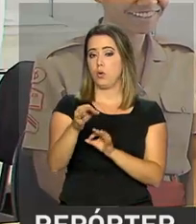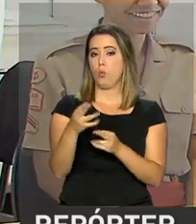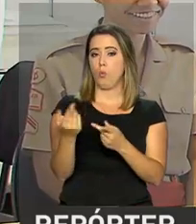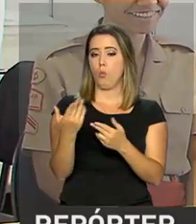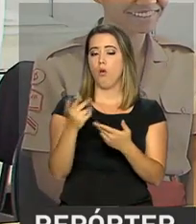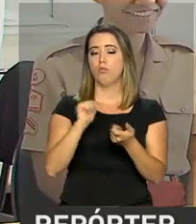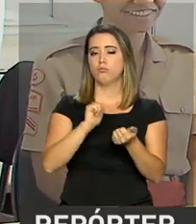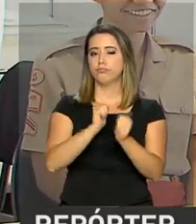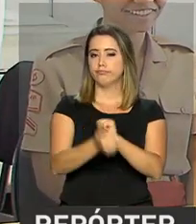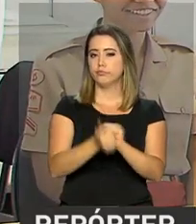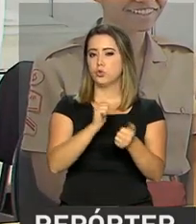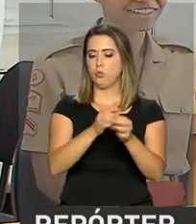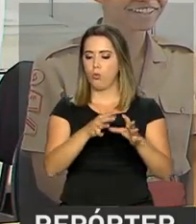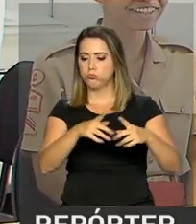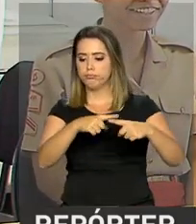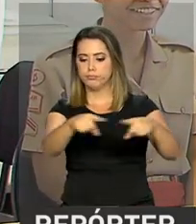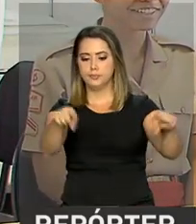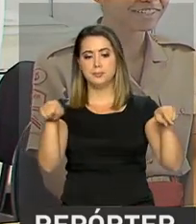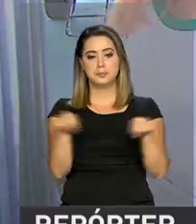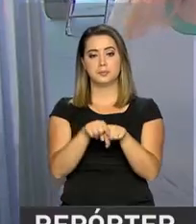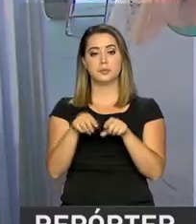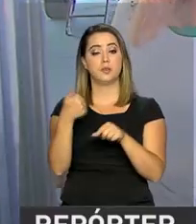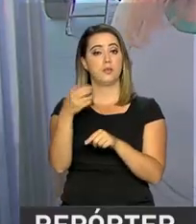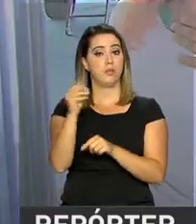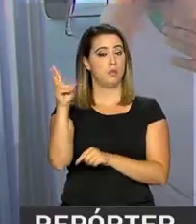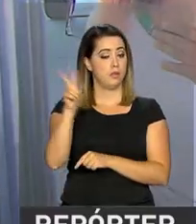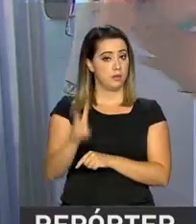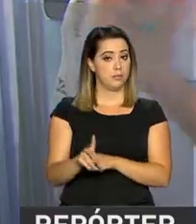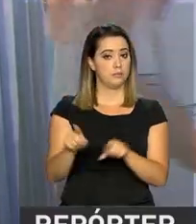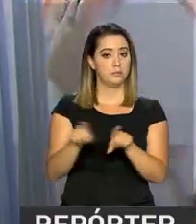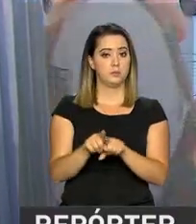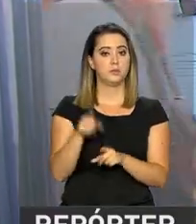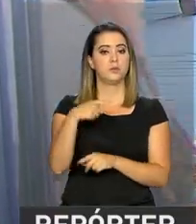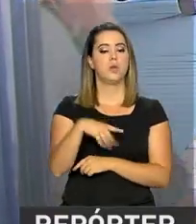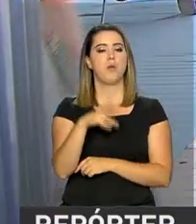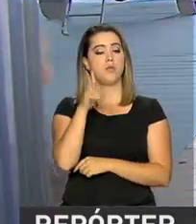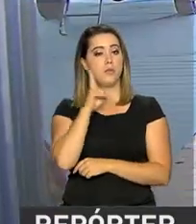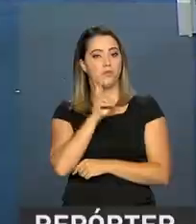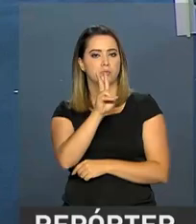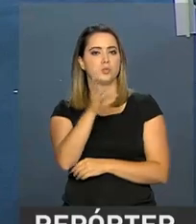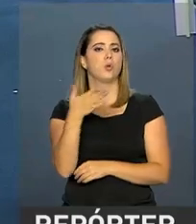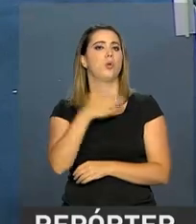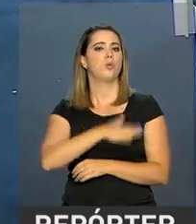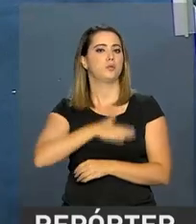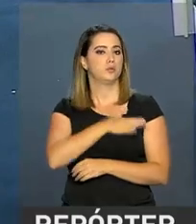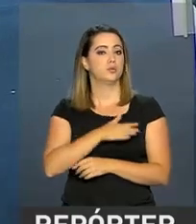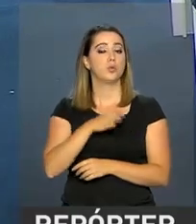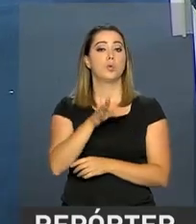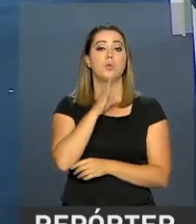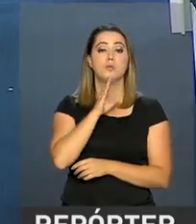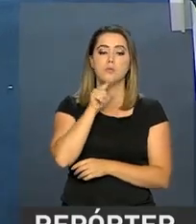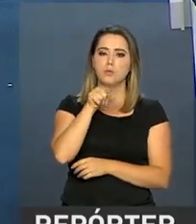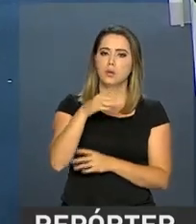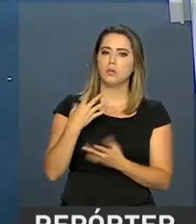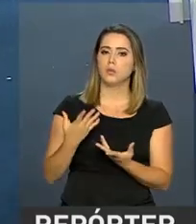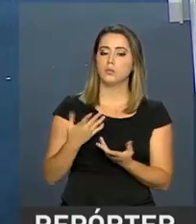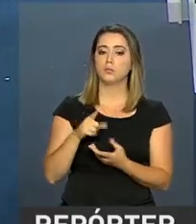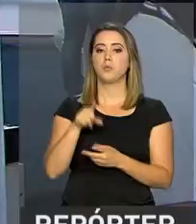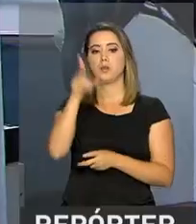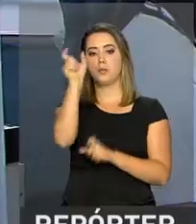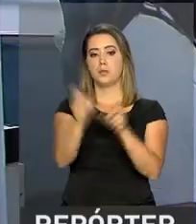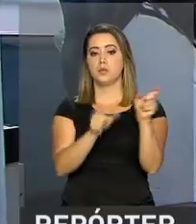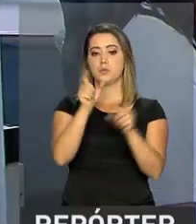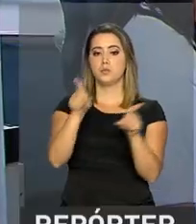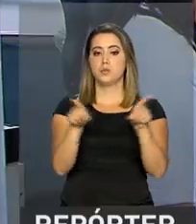com atividades que prometem despertar a curiosidade do público pelo conhecimento. No espaço, além de